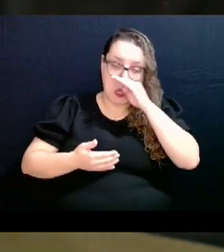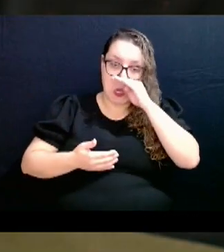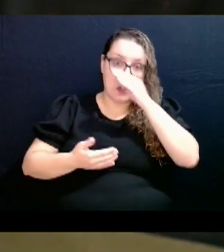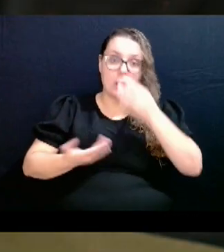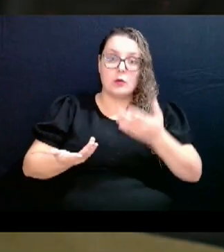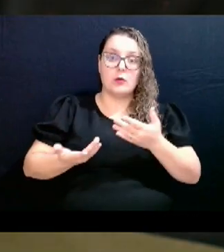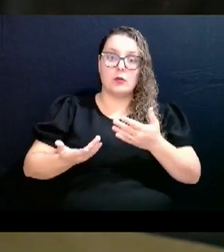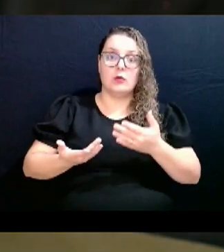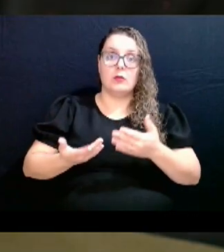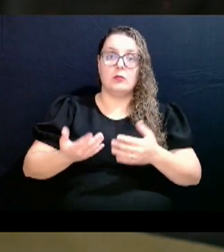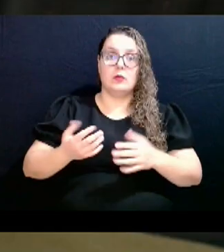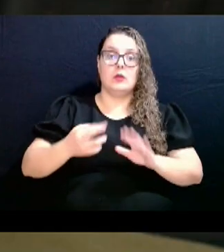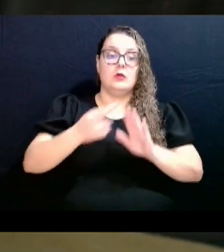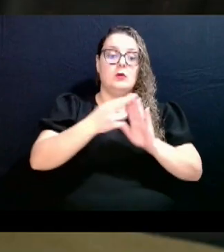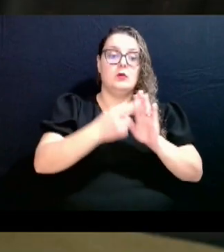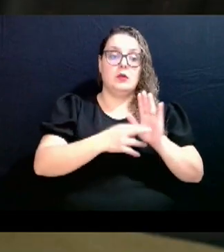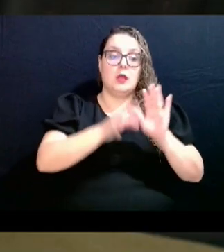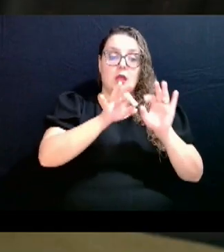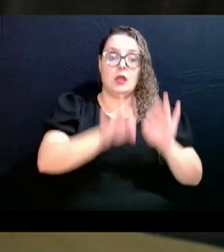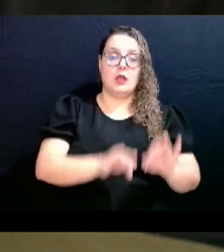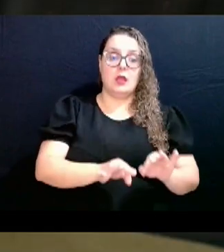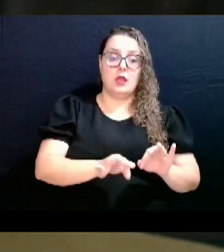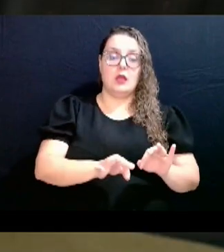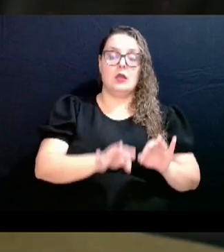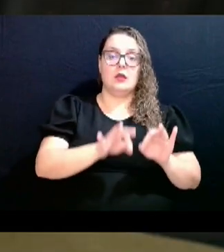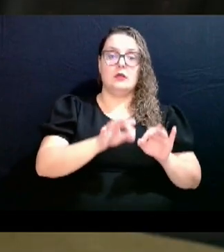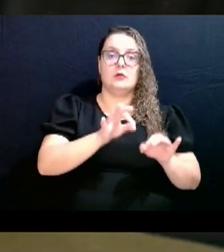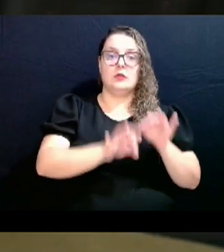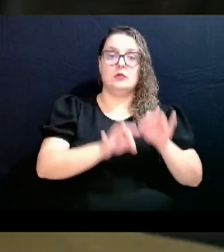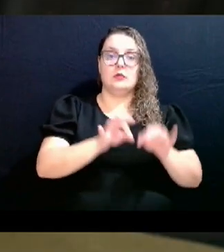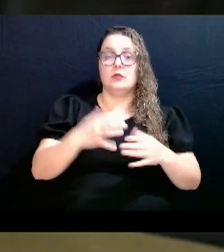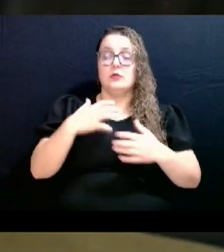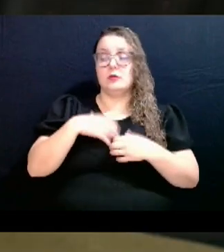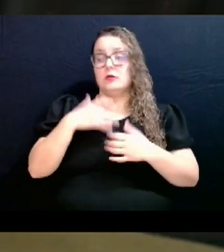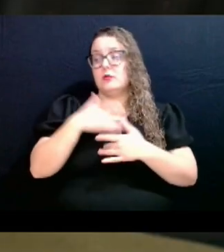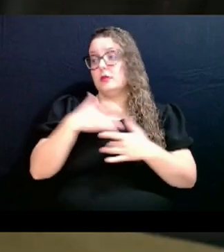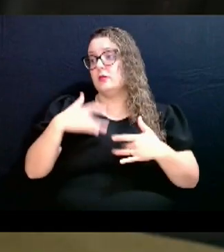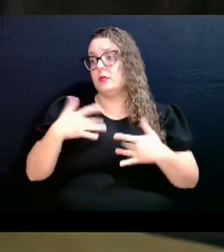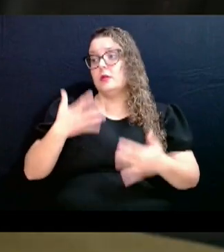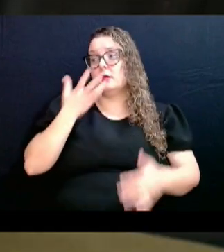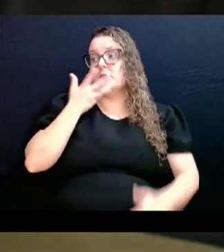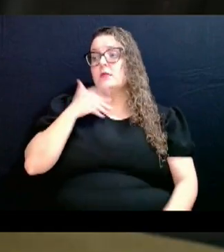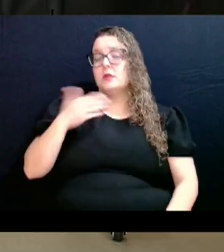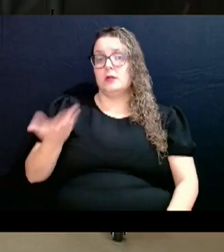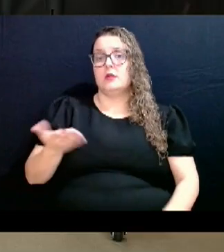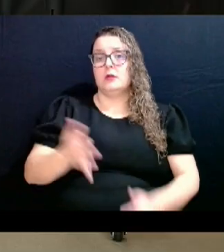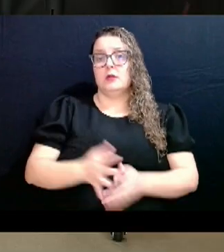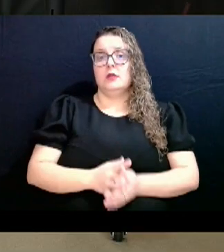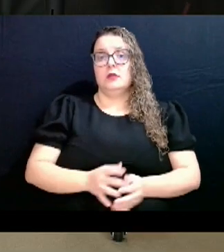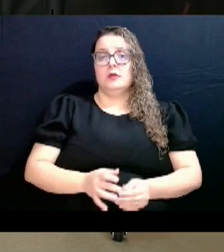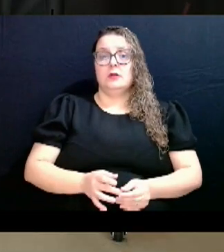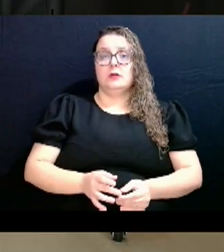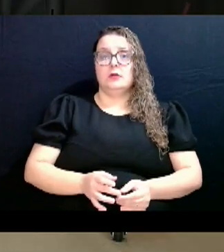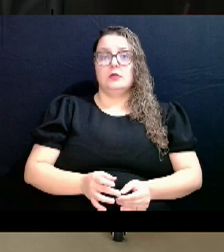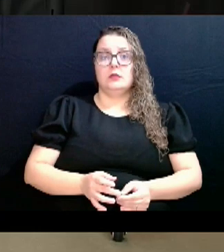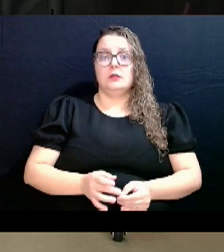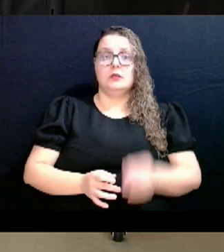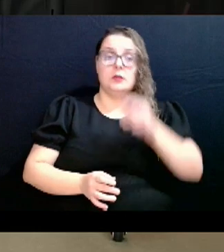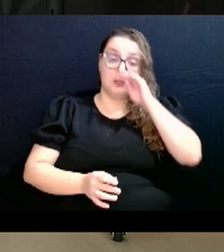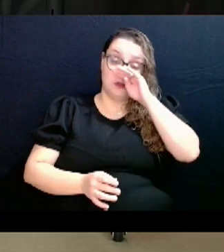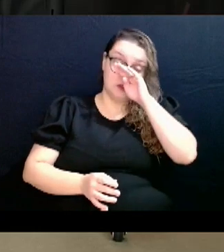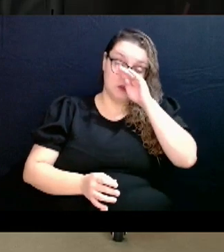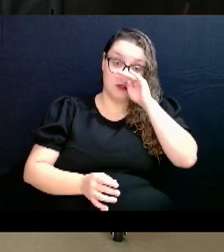pela justiça e o que é emocionalmente saudável para a criança, não é? Bom, vamos lá. A gente tem que